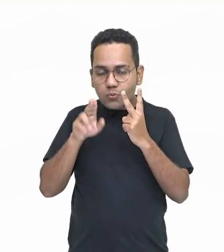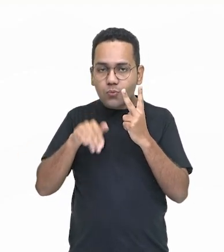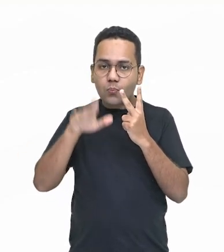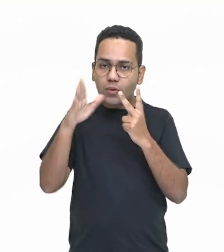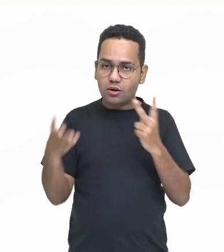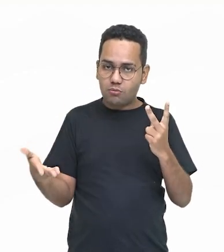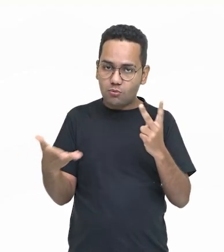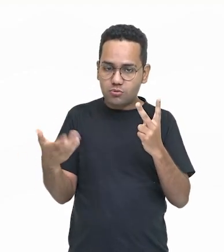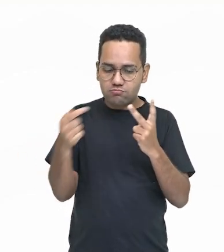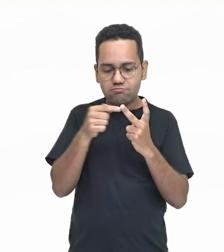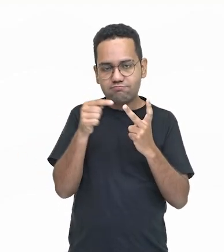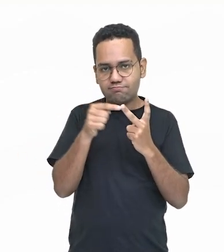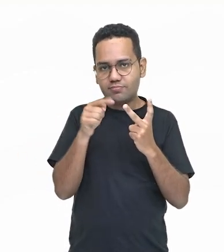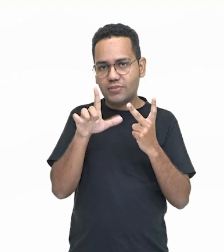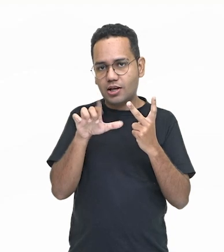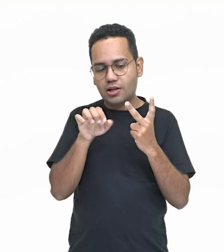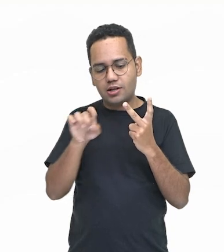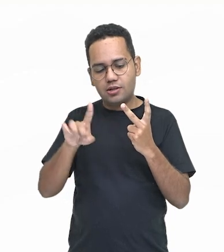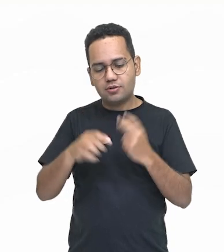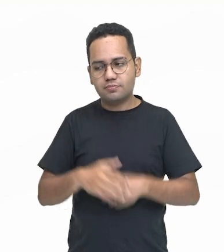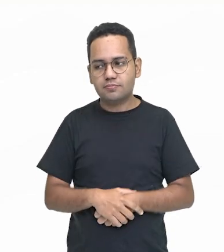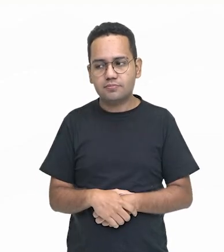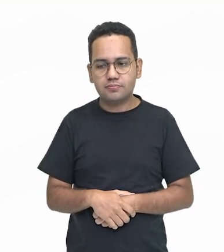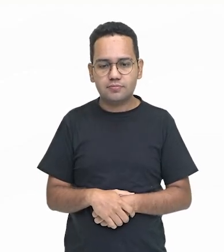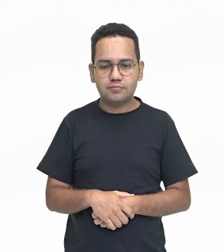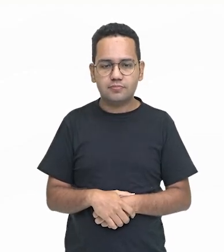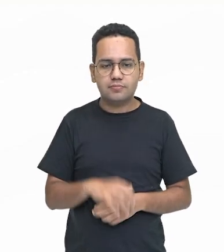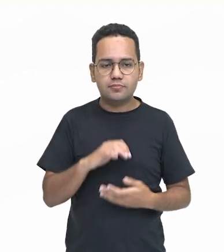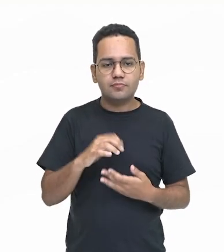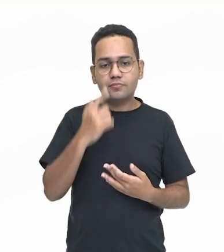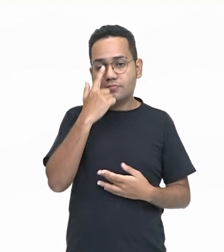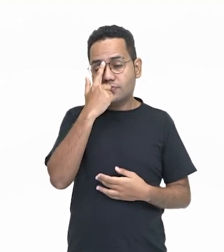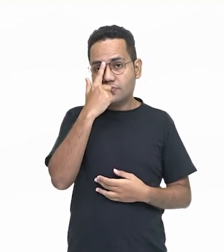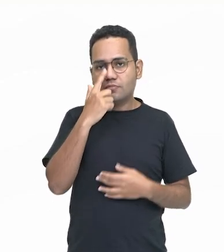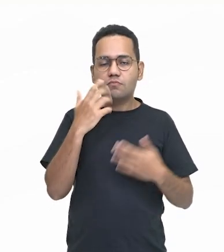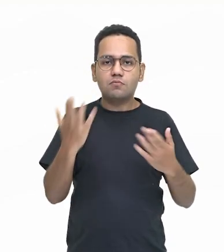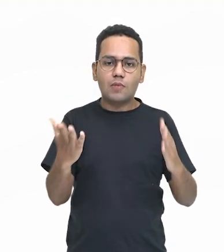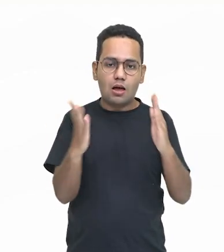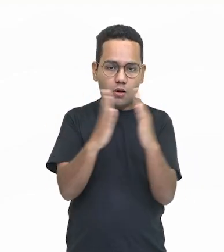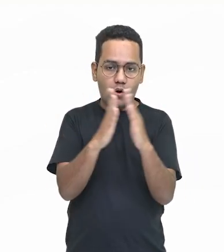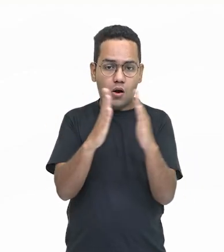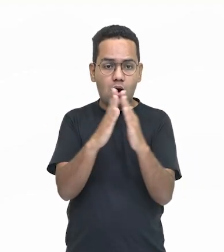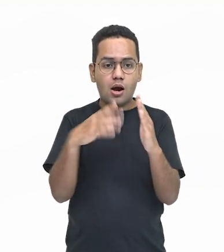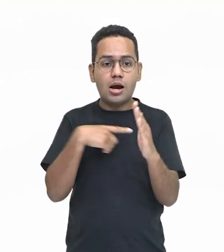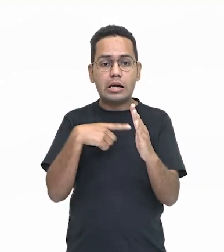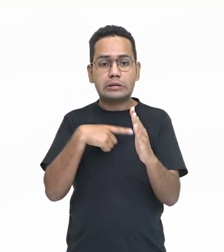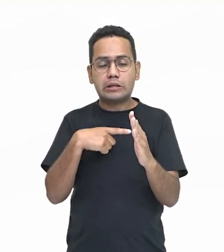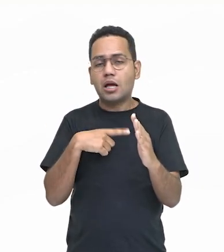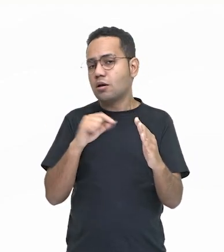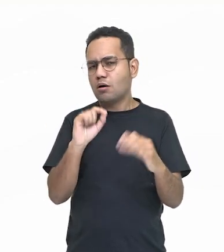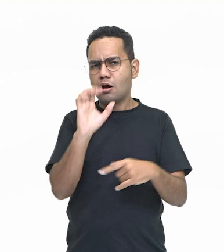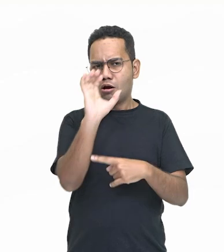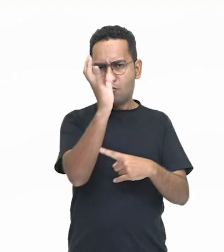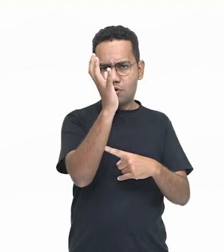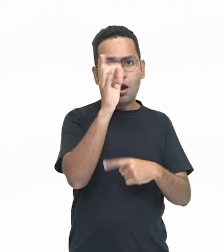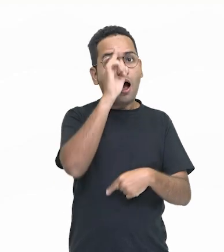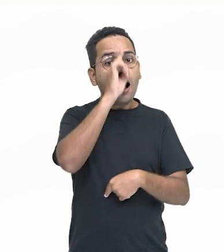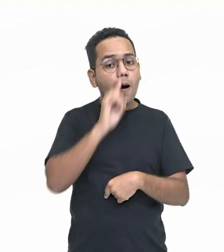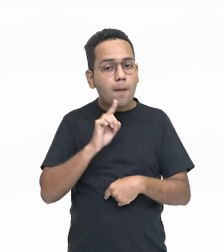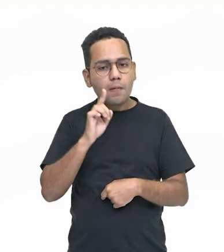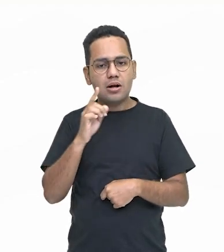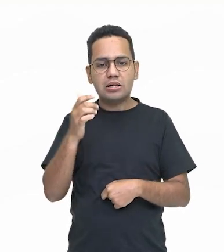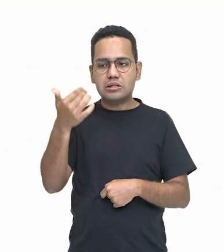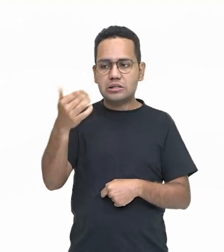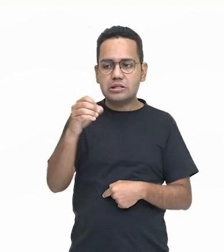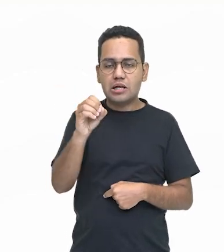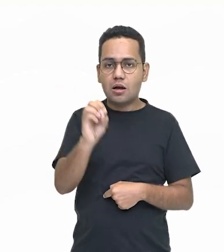Continuando aqui com o nosso enunciado, em uma residência usavam-se 10 lâmpadas incandescentes de 100 watts. Olha aqui, isso